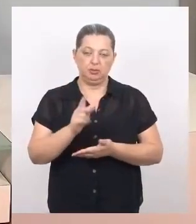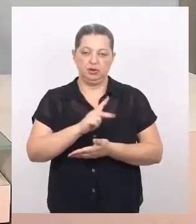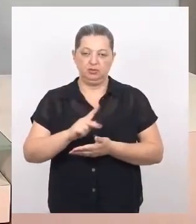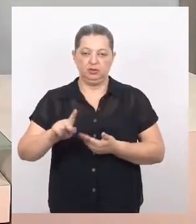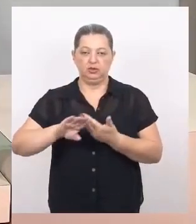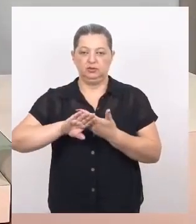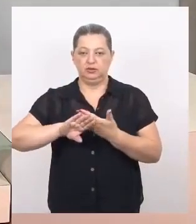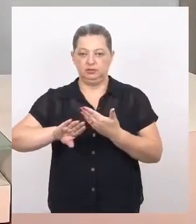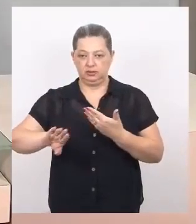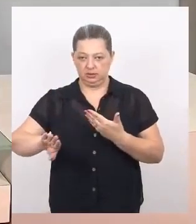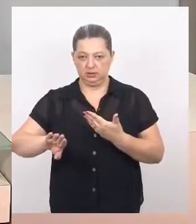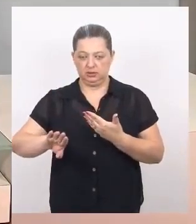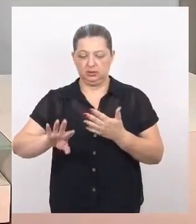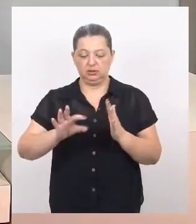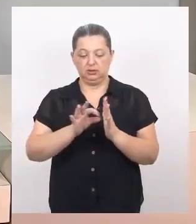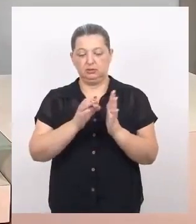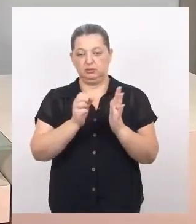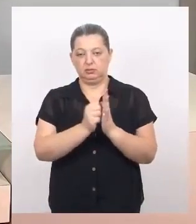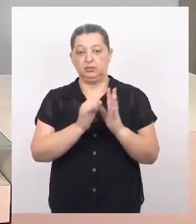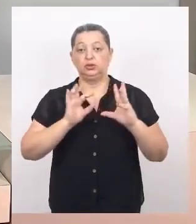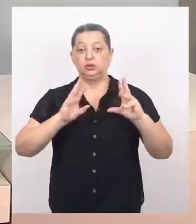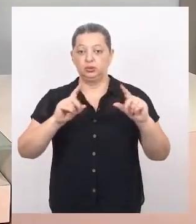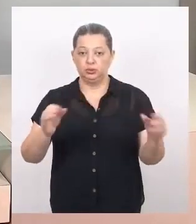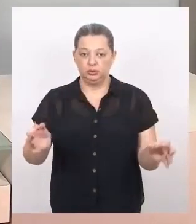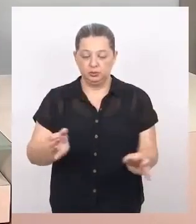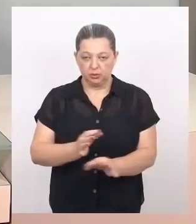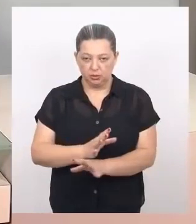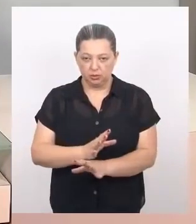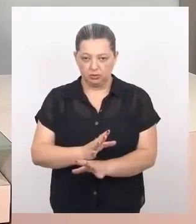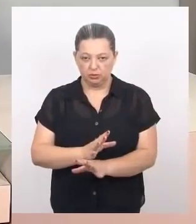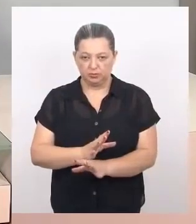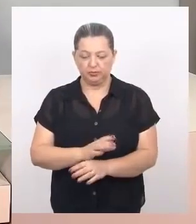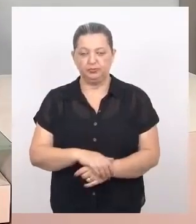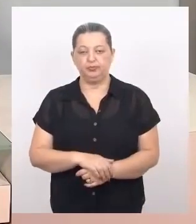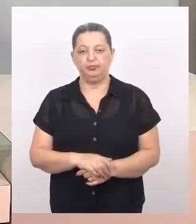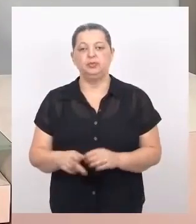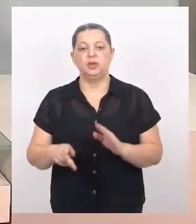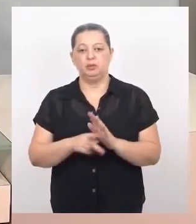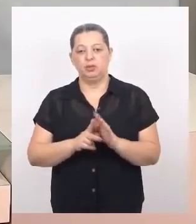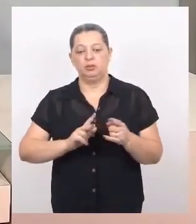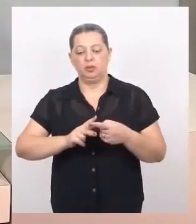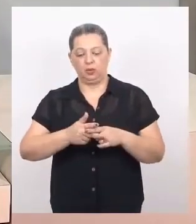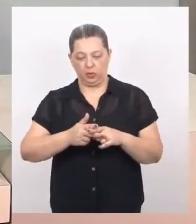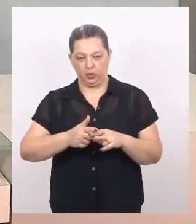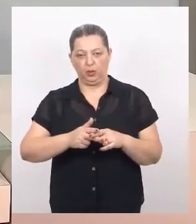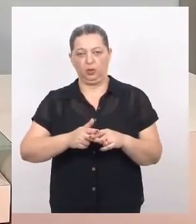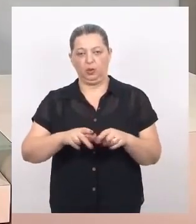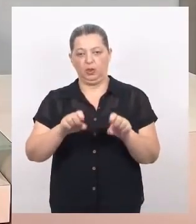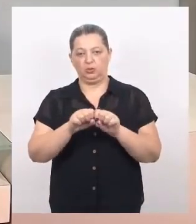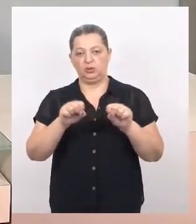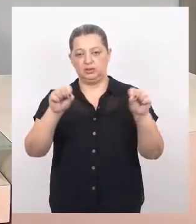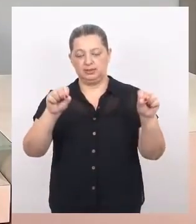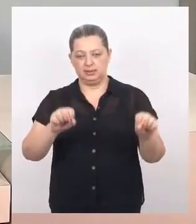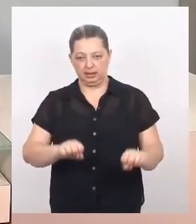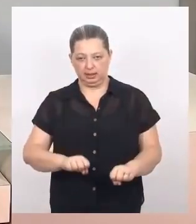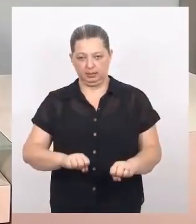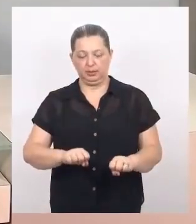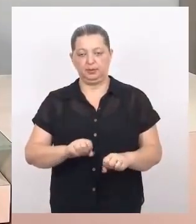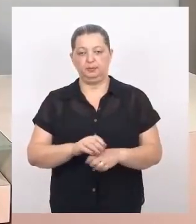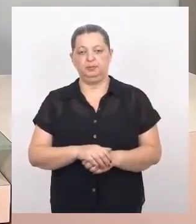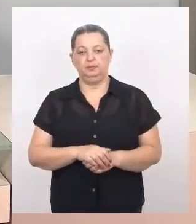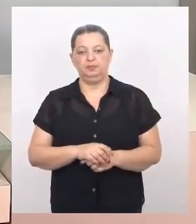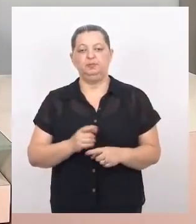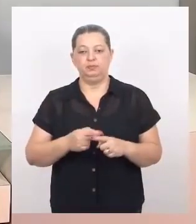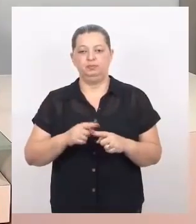afastado e preencher lá. Quando isso for preenchido, a gente vai rodar uma atualização na sede e quando a gente for realizar a